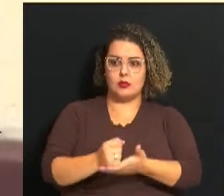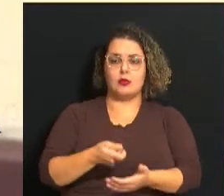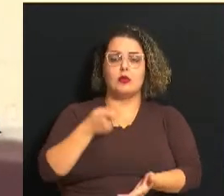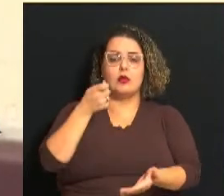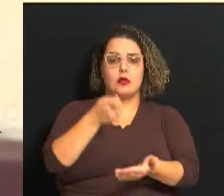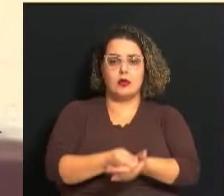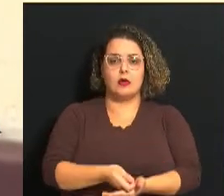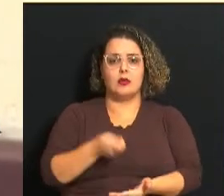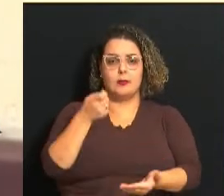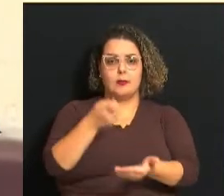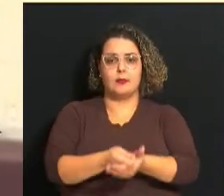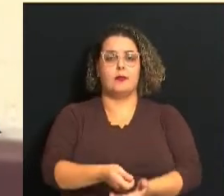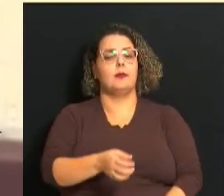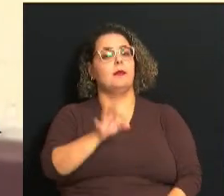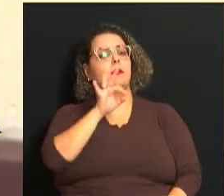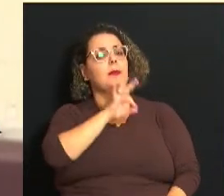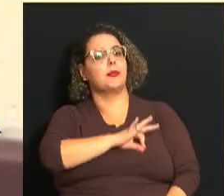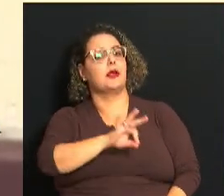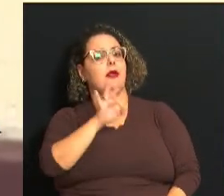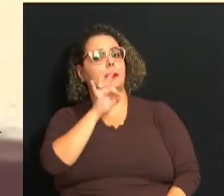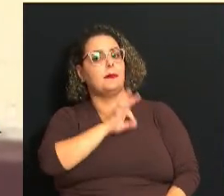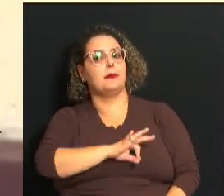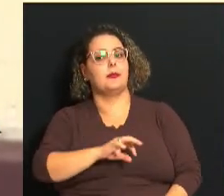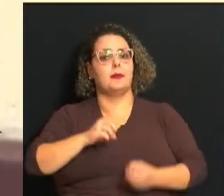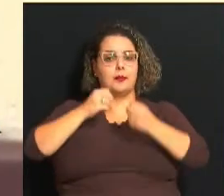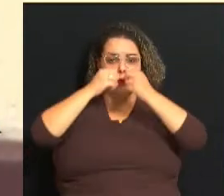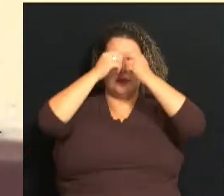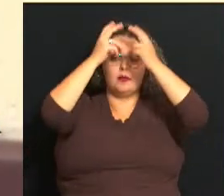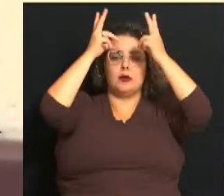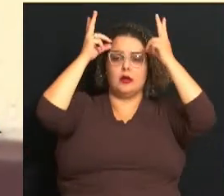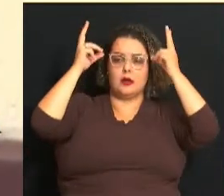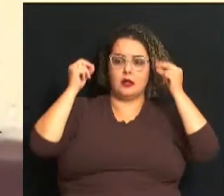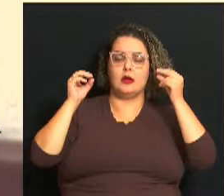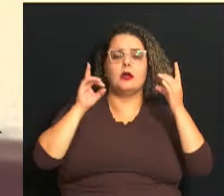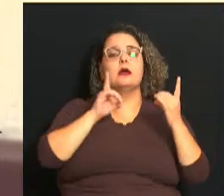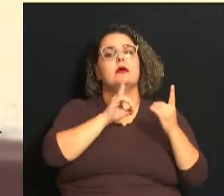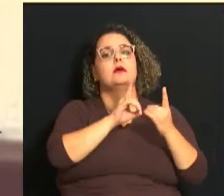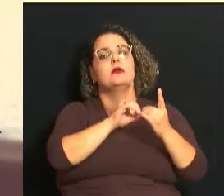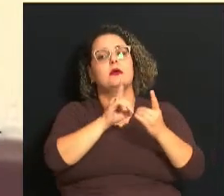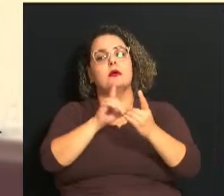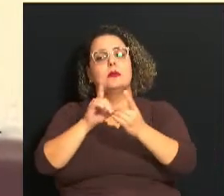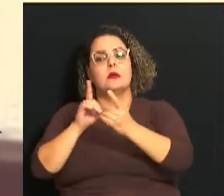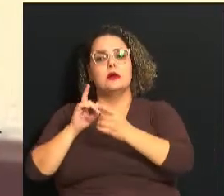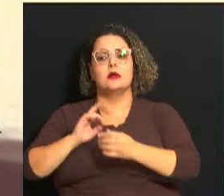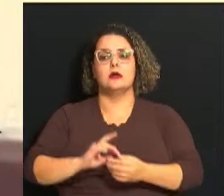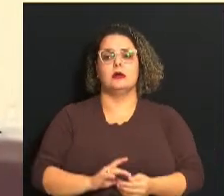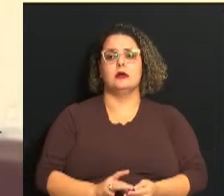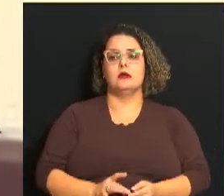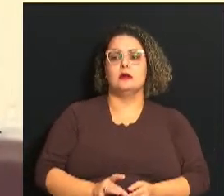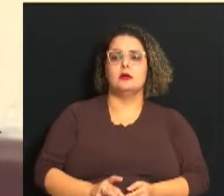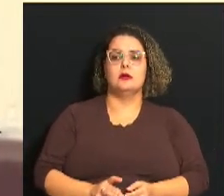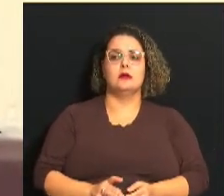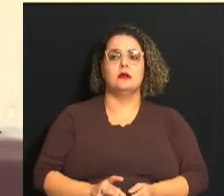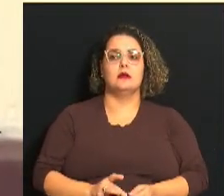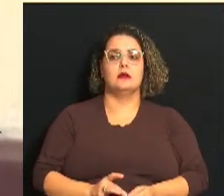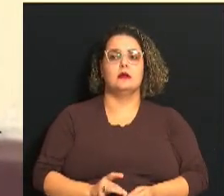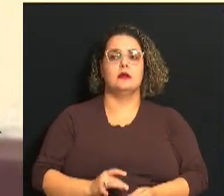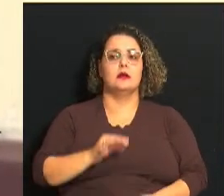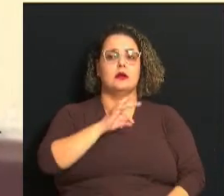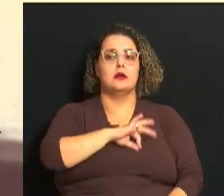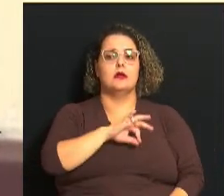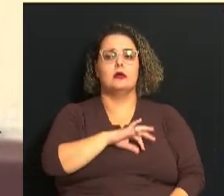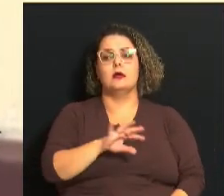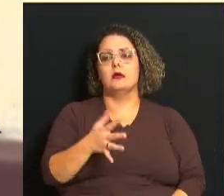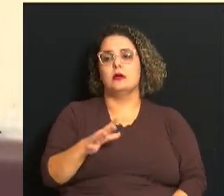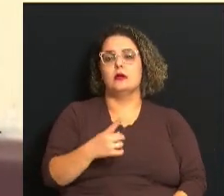salarial ou seja enfermeiros que vão atender e a remuneração média tá